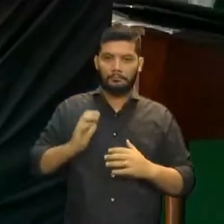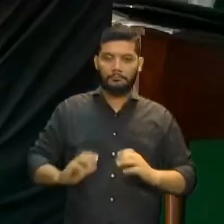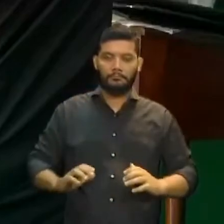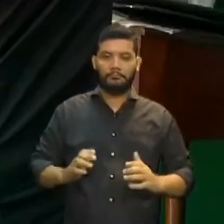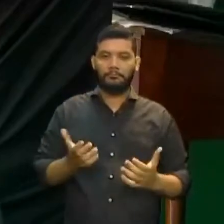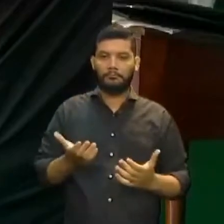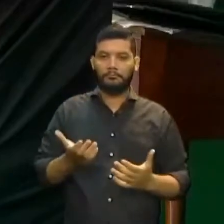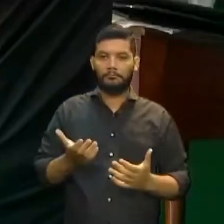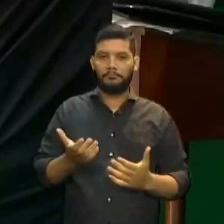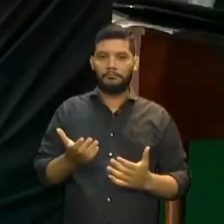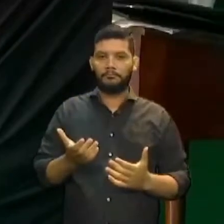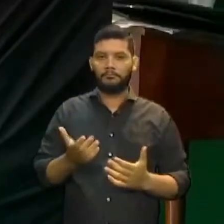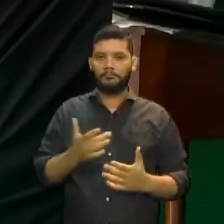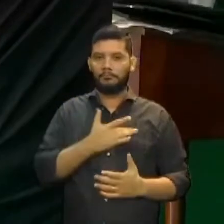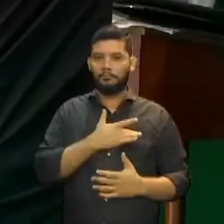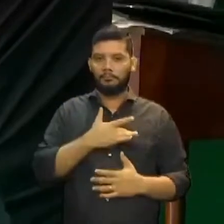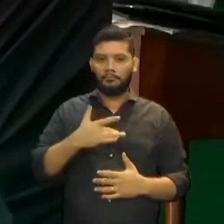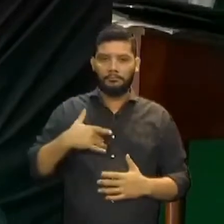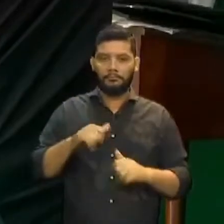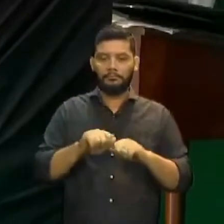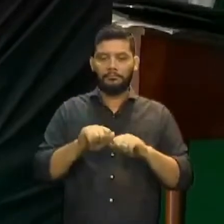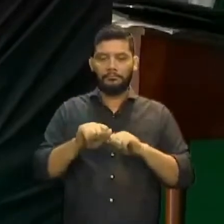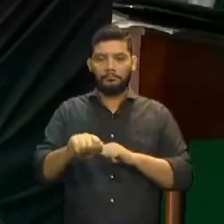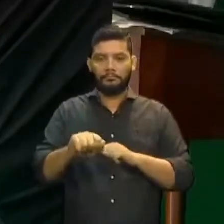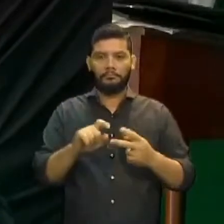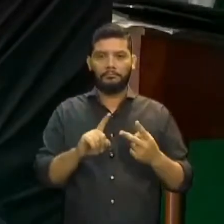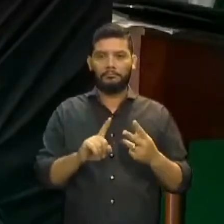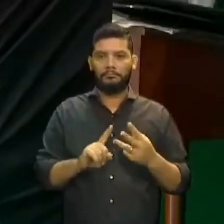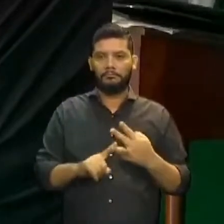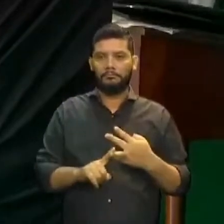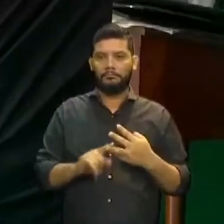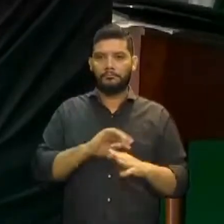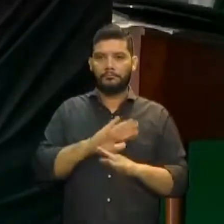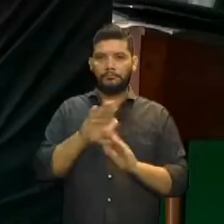a cidadania, ela vai além da saúde,